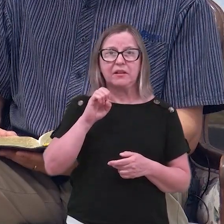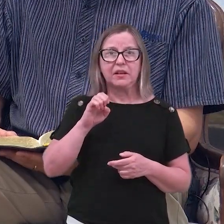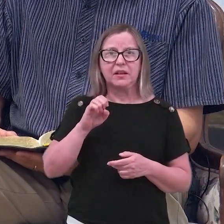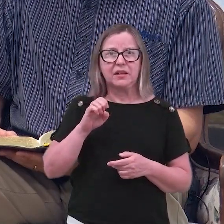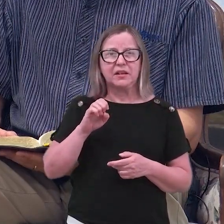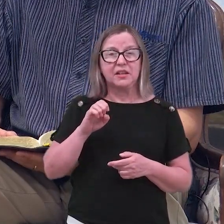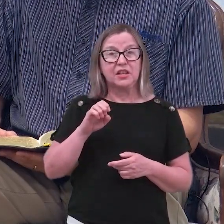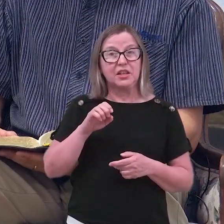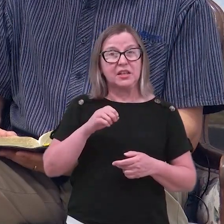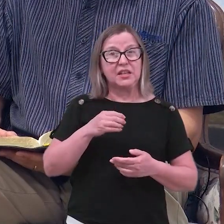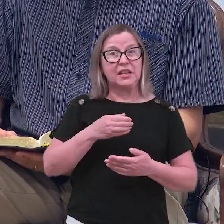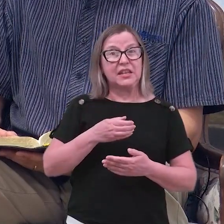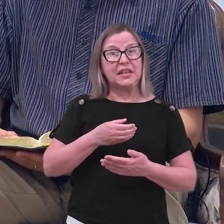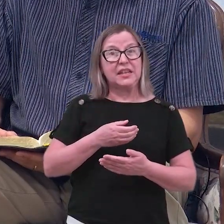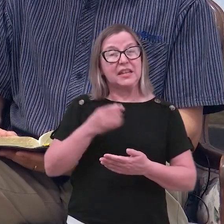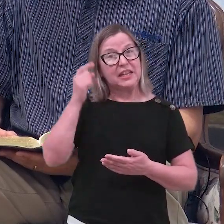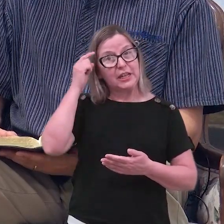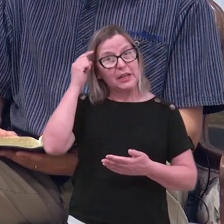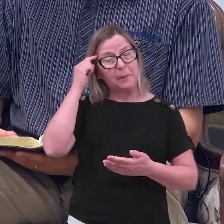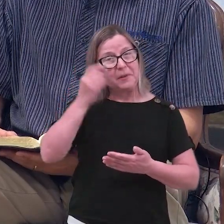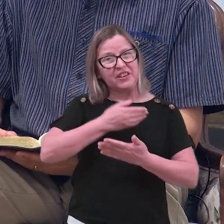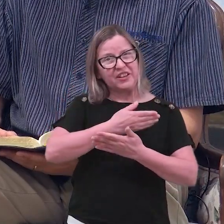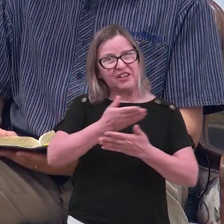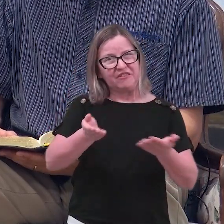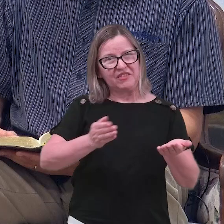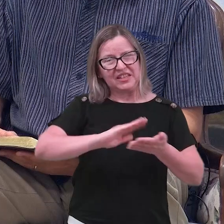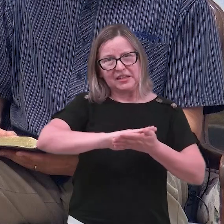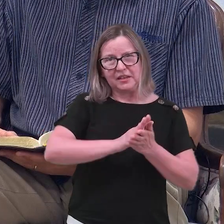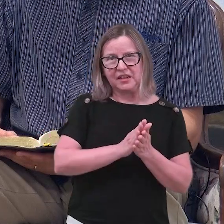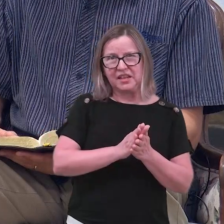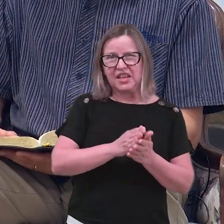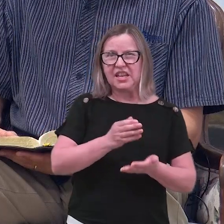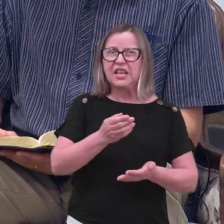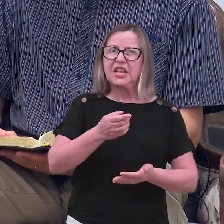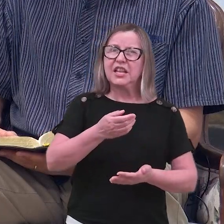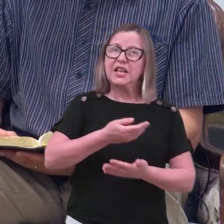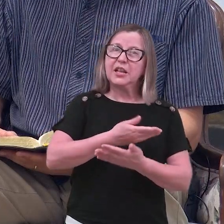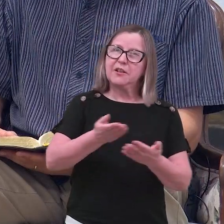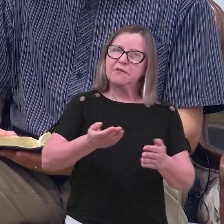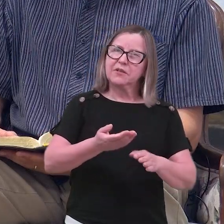sejam corrompida a mente de vocês e vocês se apartem da